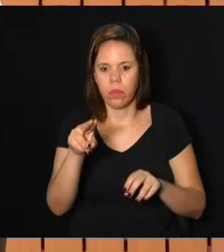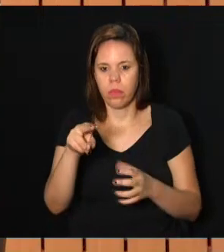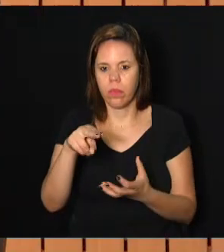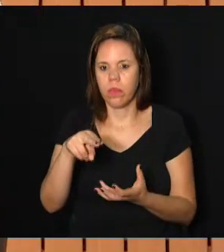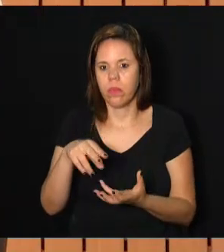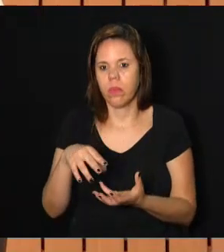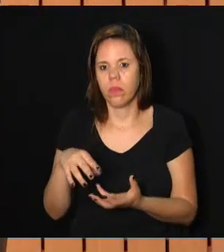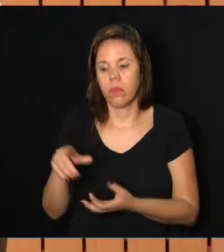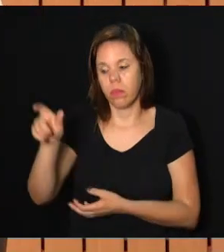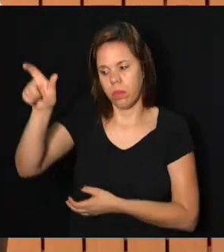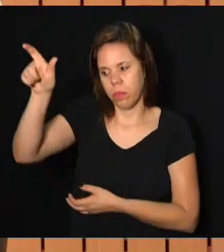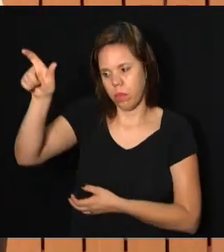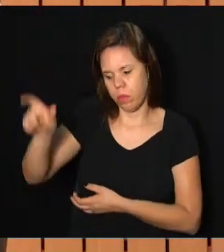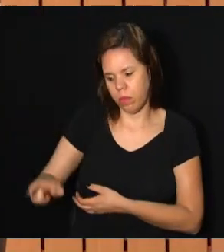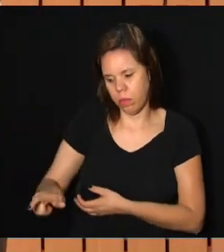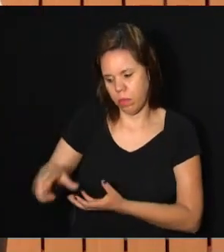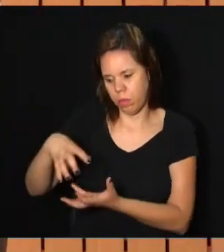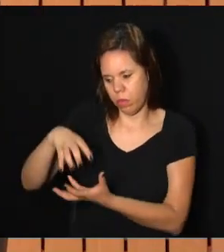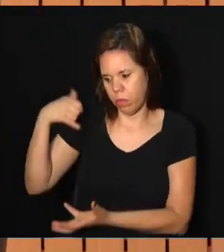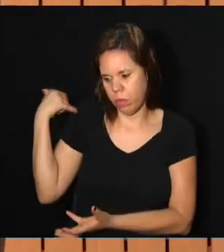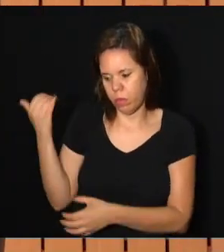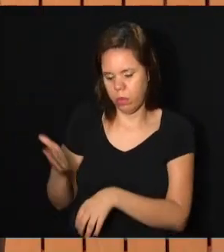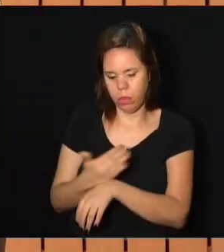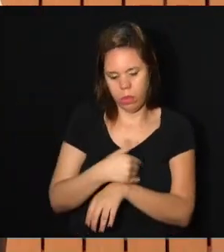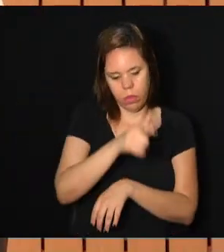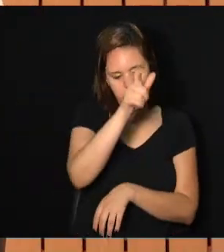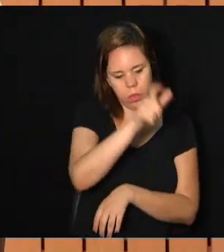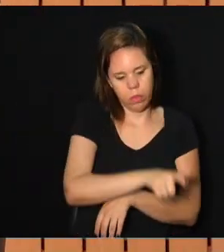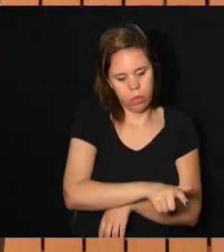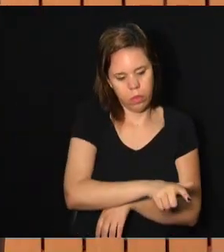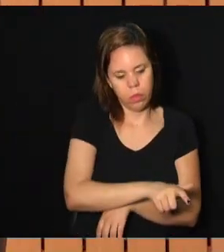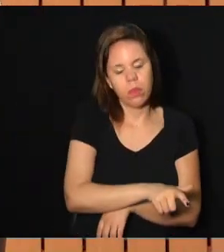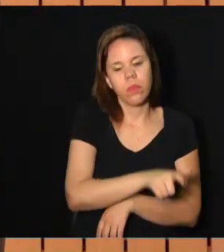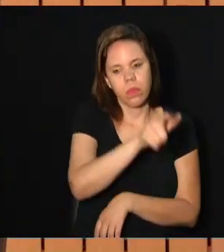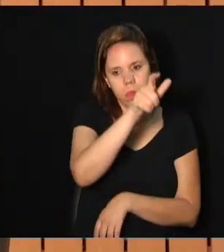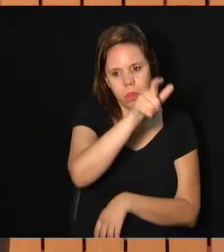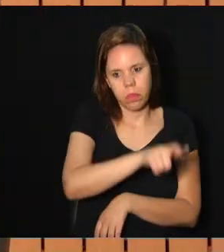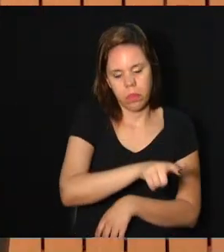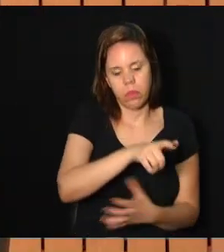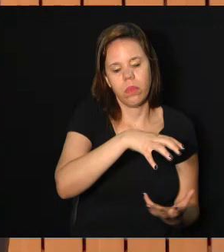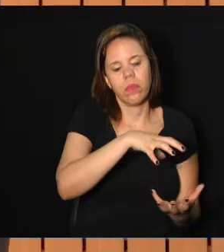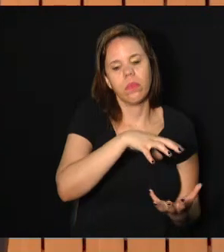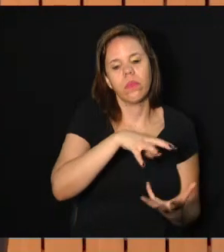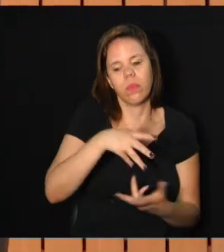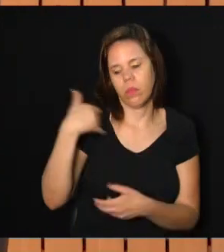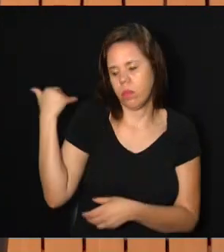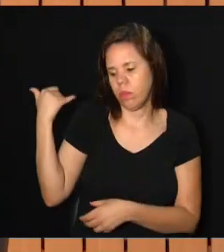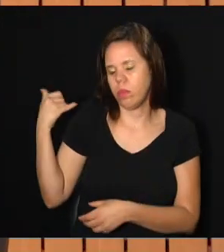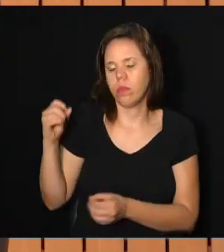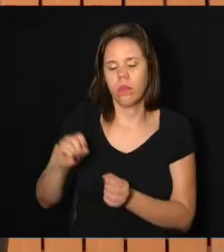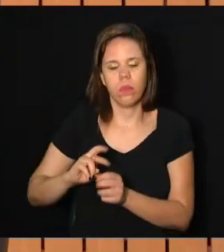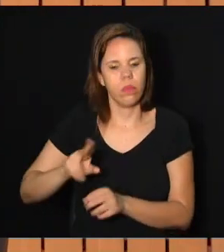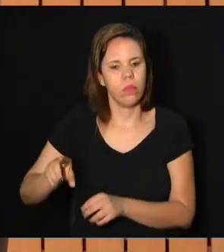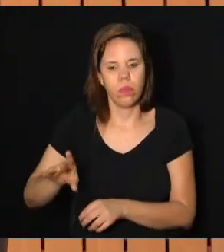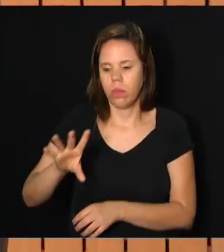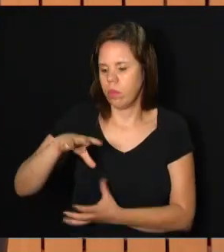pessoa idosa, no sentido de que, antes de ser idoso, é também uma pessoa. Essa é a justificativa do vereador.